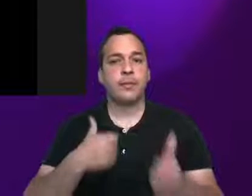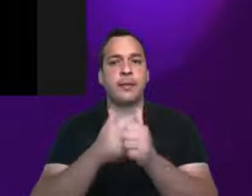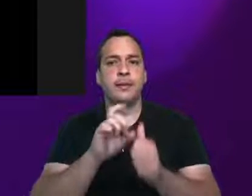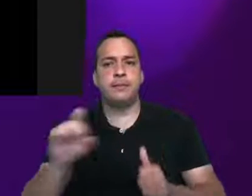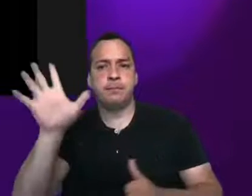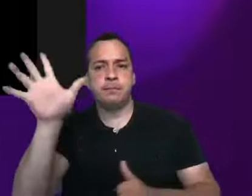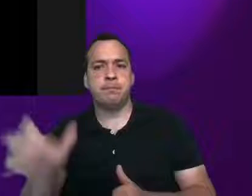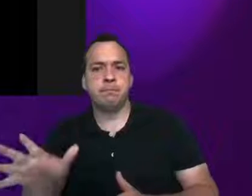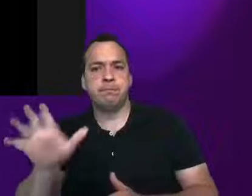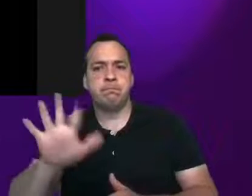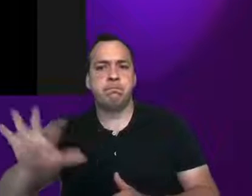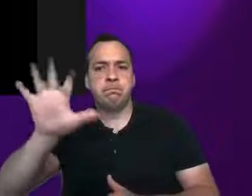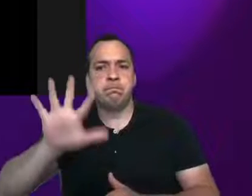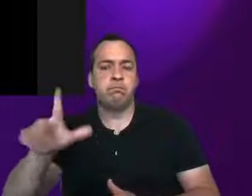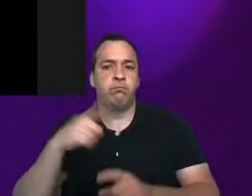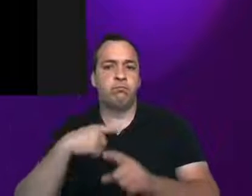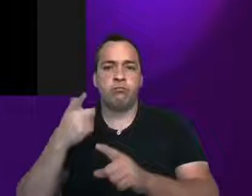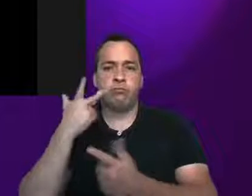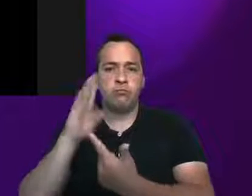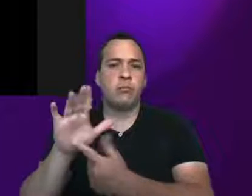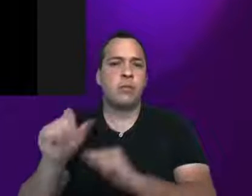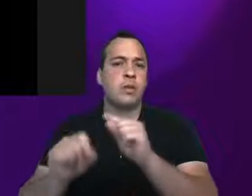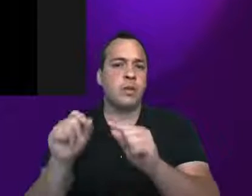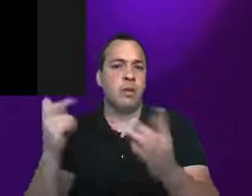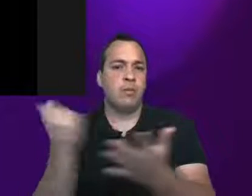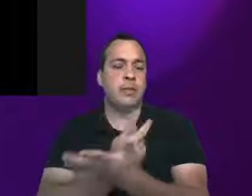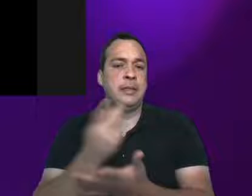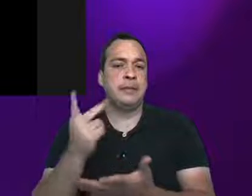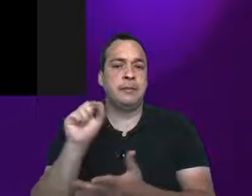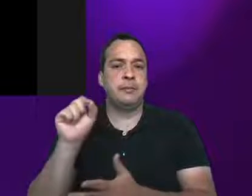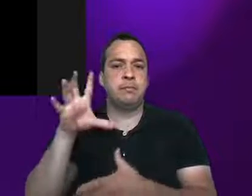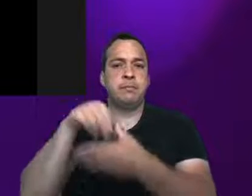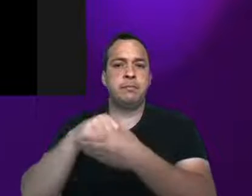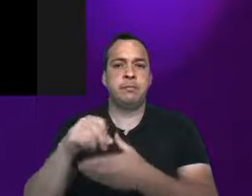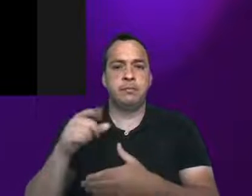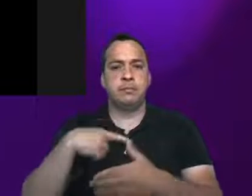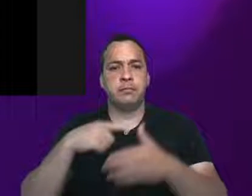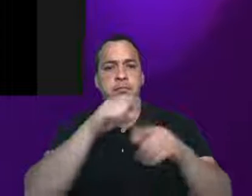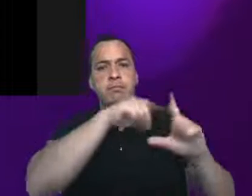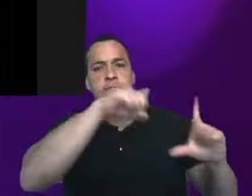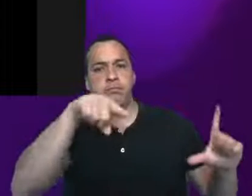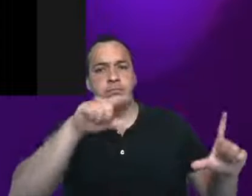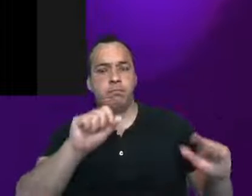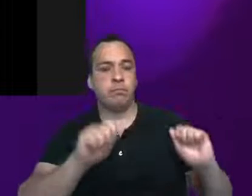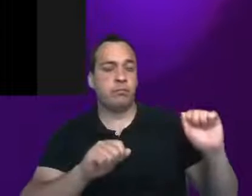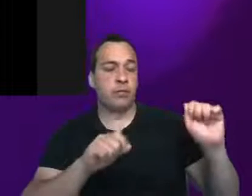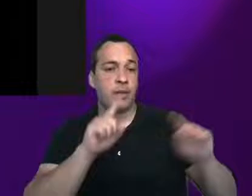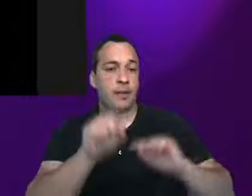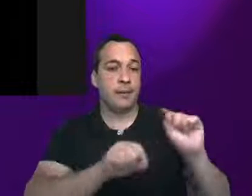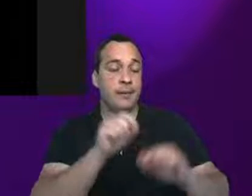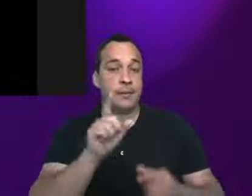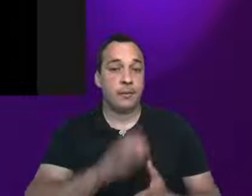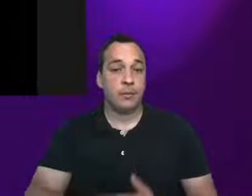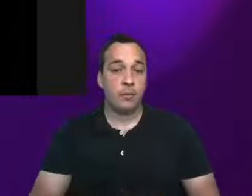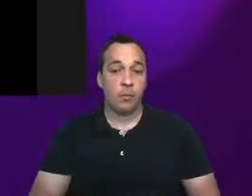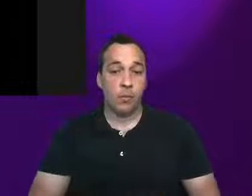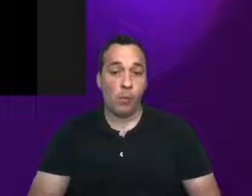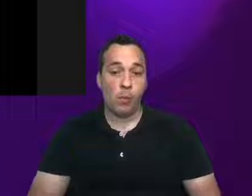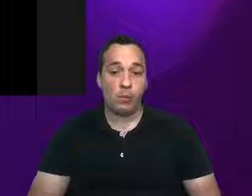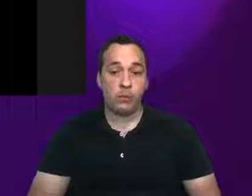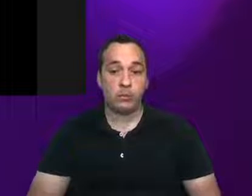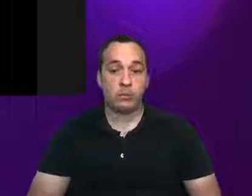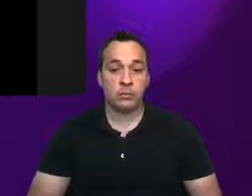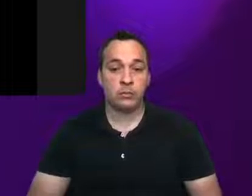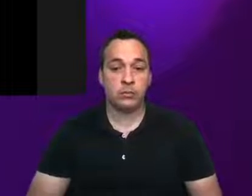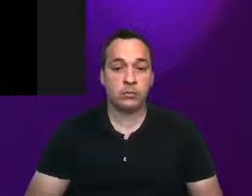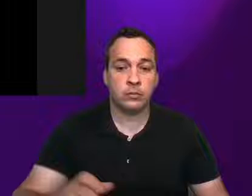reverbera muito bem as pressões da cavidade direita. Então, eu tenho uma onda A, que ela é nada mais do que a reverberação da pressão da